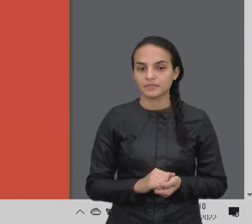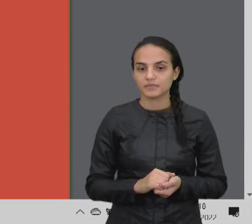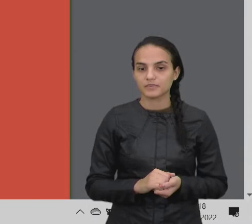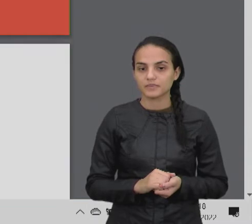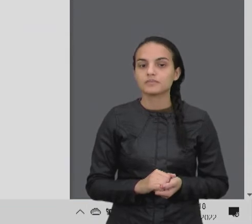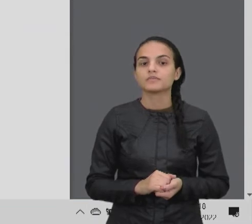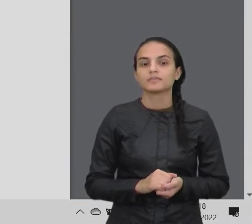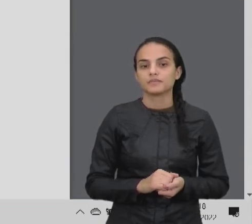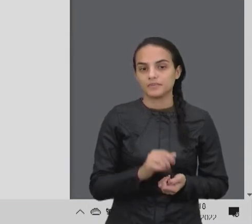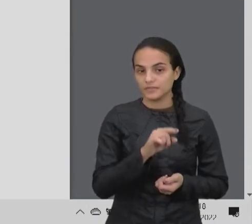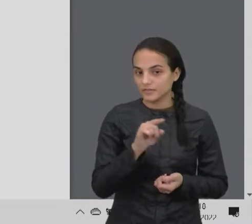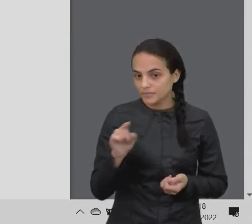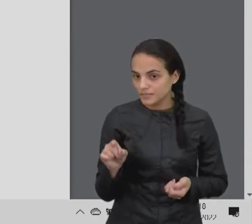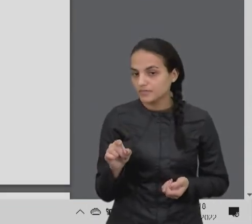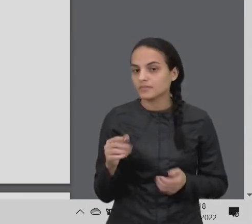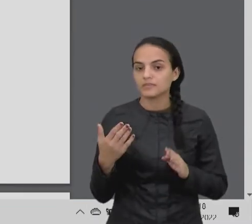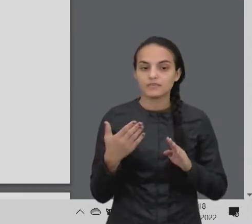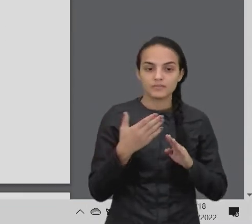quando você vai